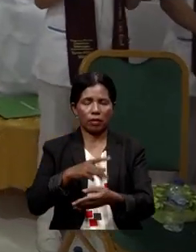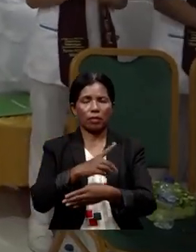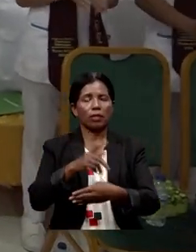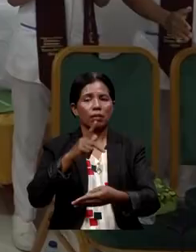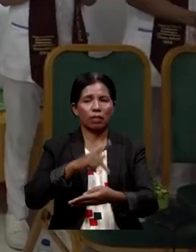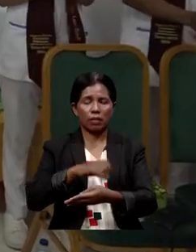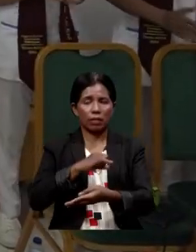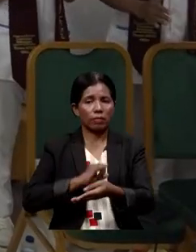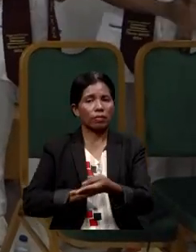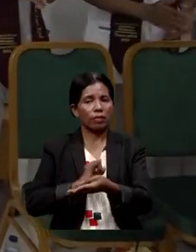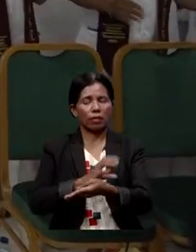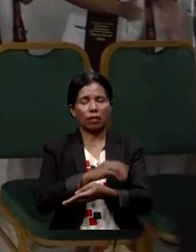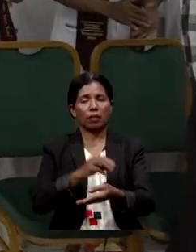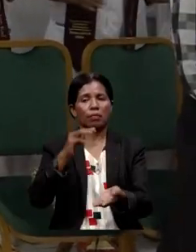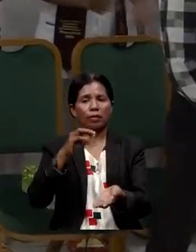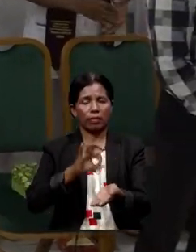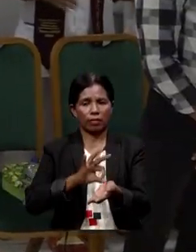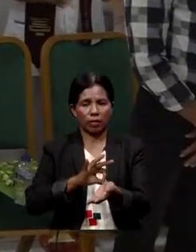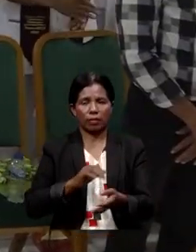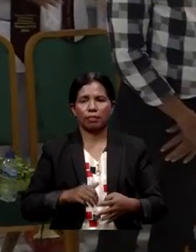no Departamento Farmácia.